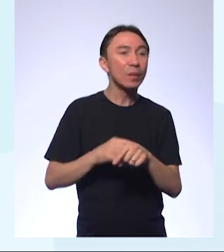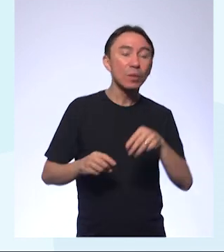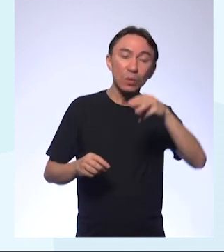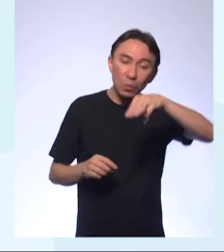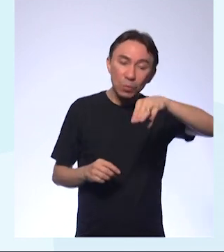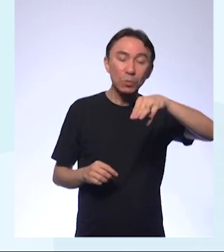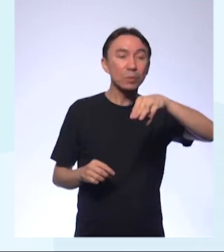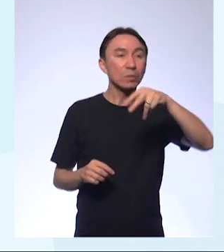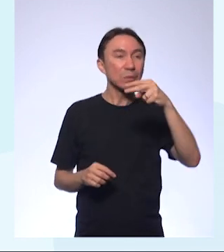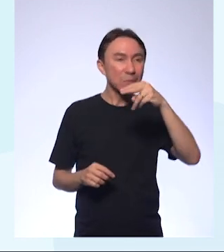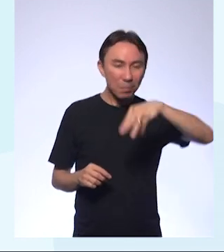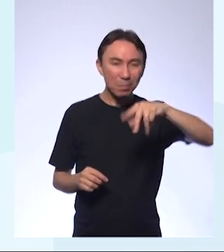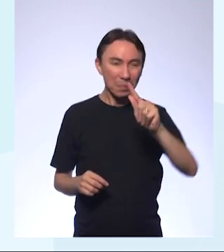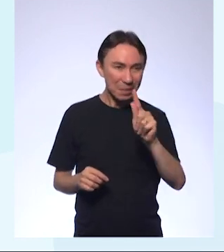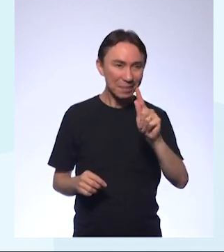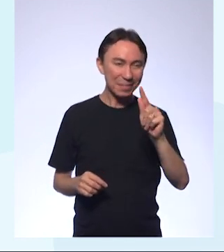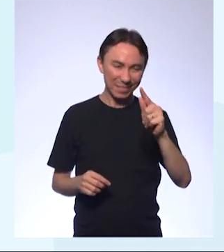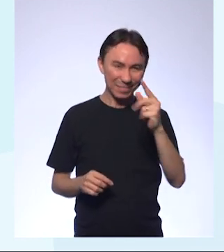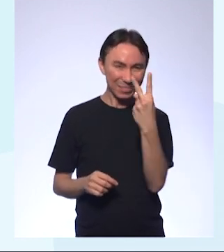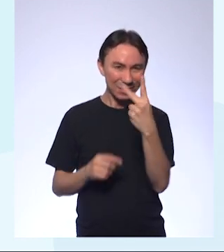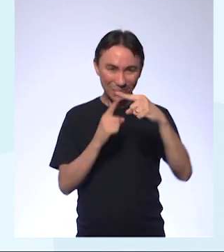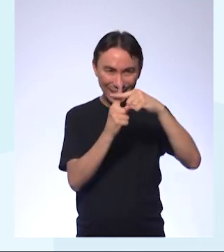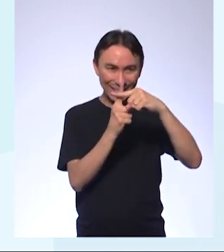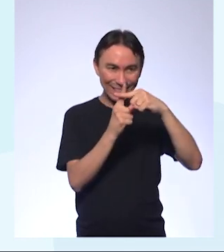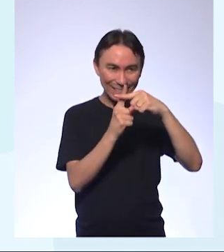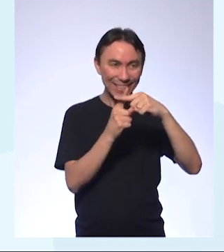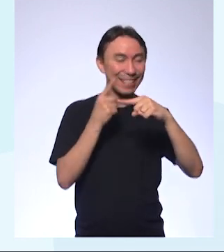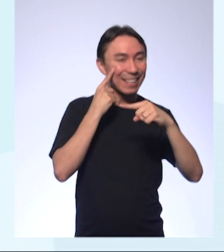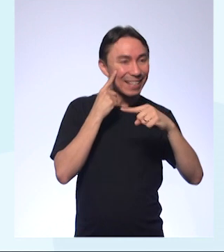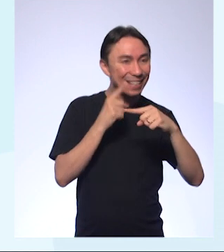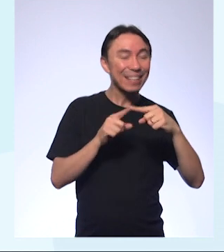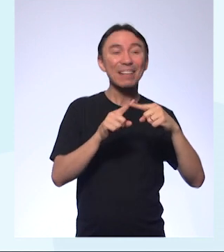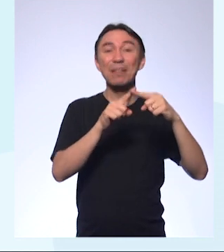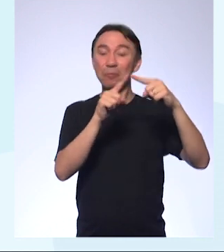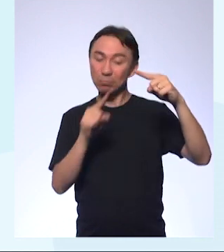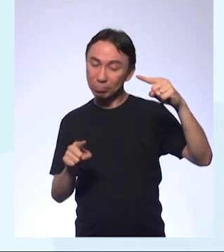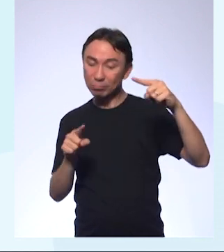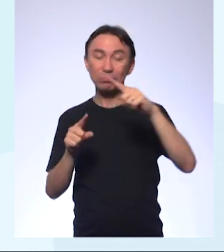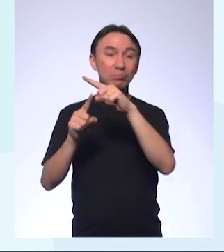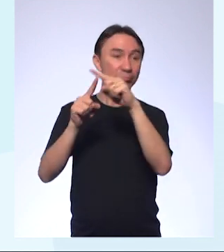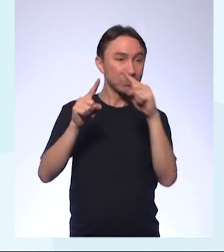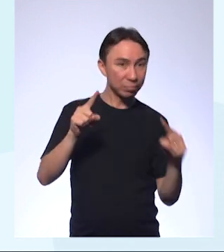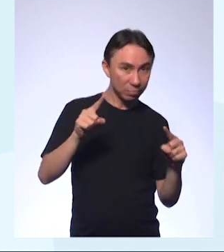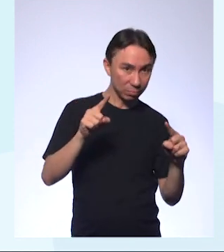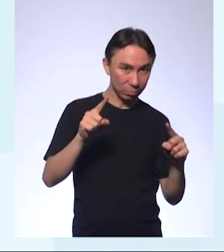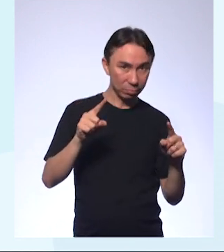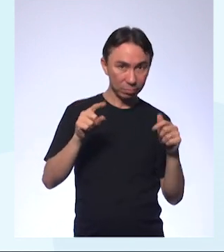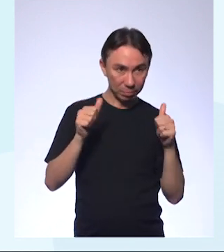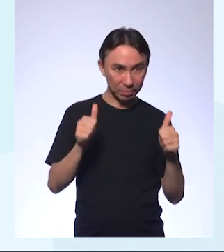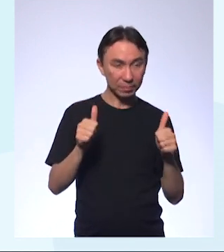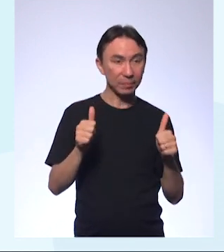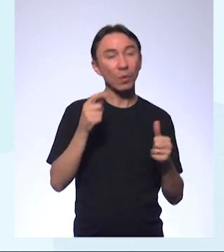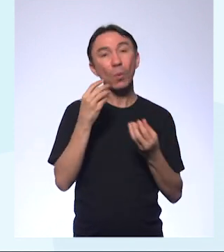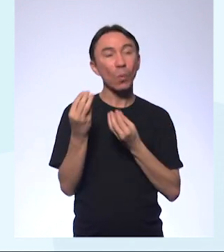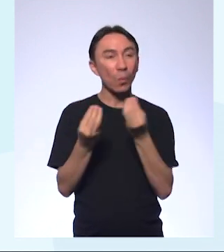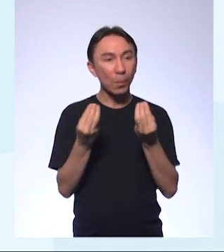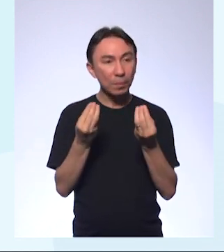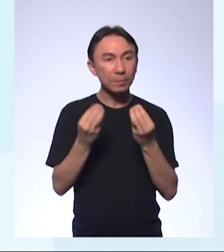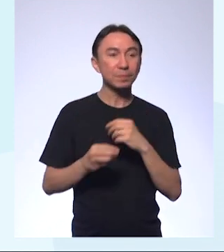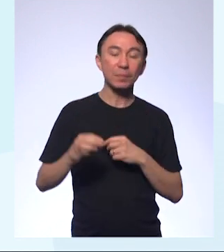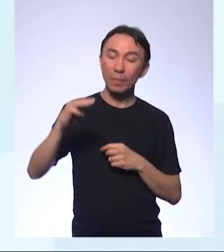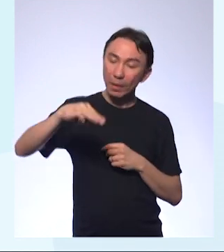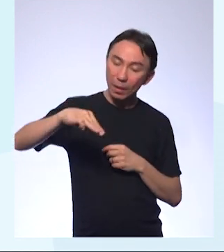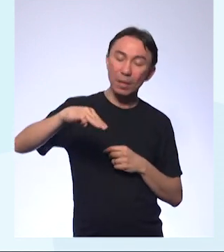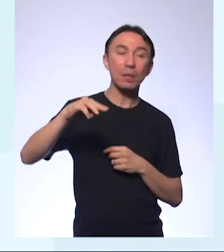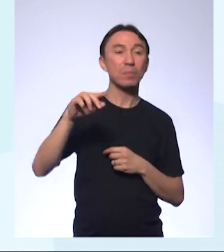o índicezinho lá do cloro. E o -1 vai lá para baixo do magnésio, sem sinal. Então, vai ficar o quê? Mg